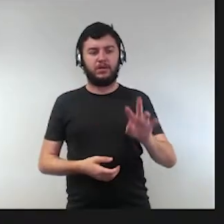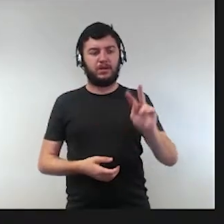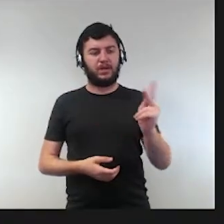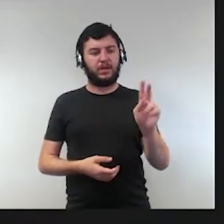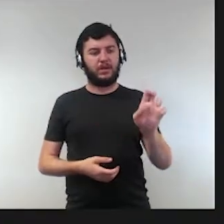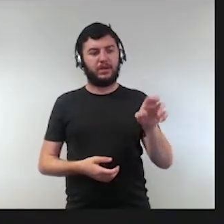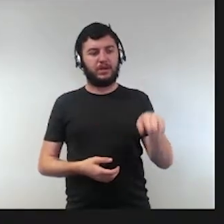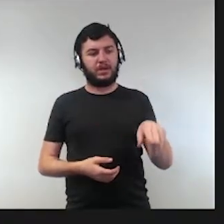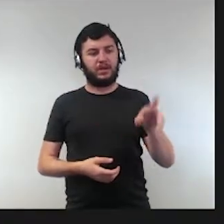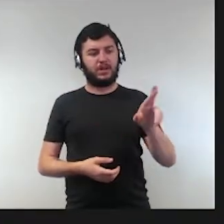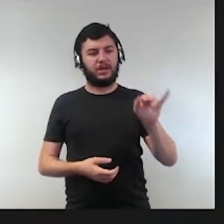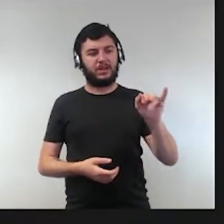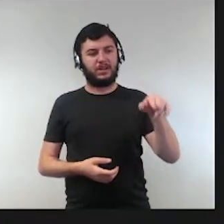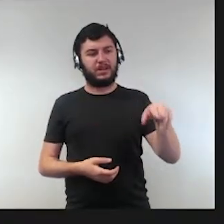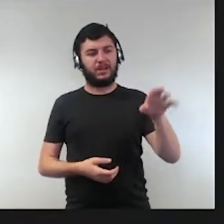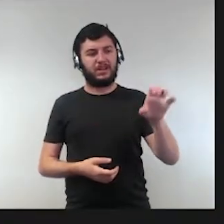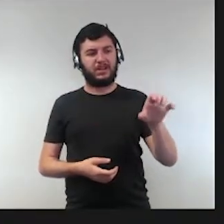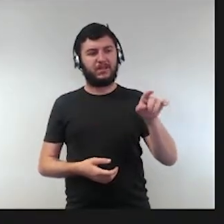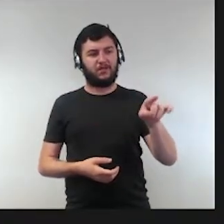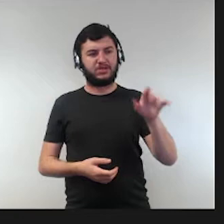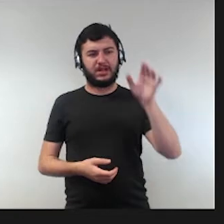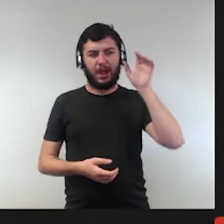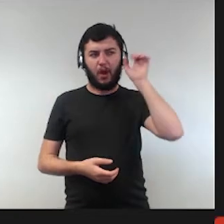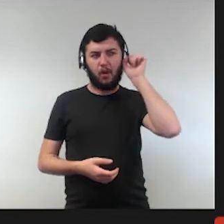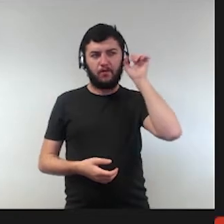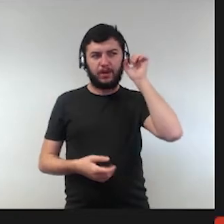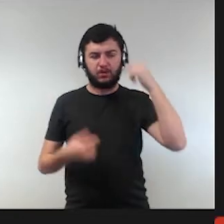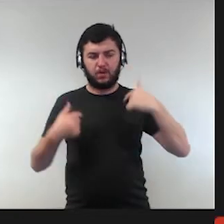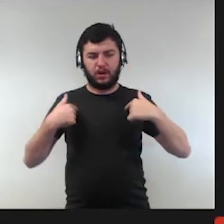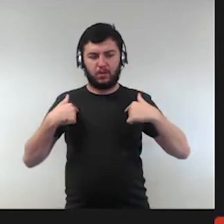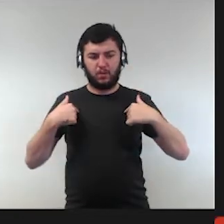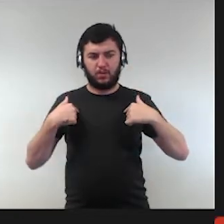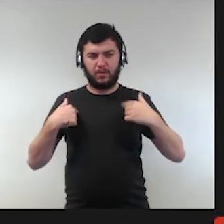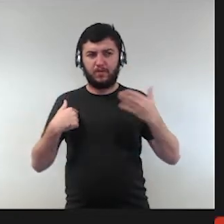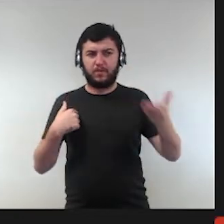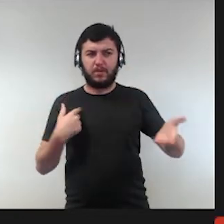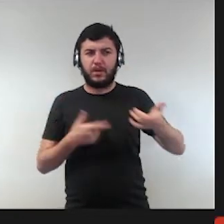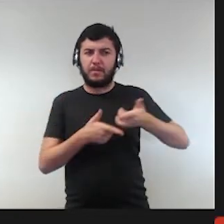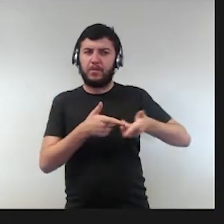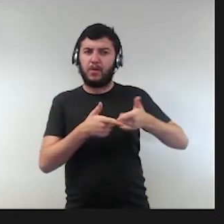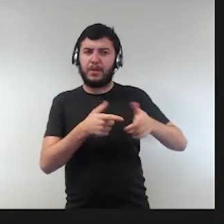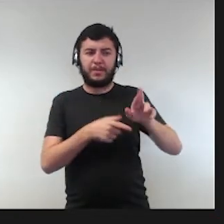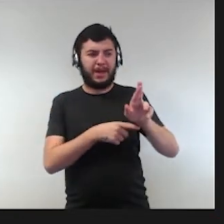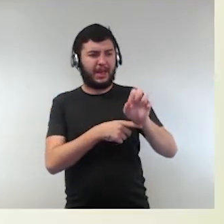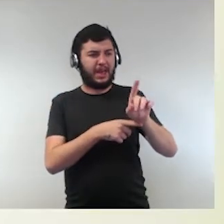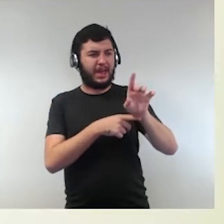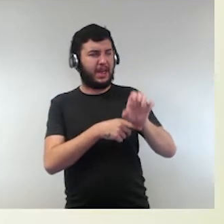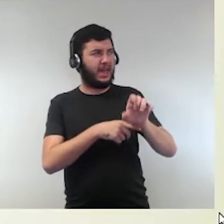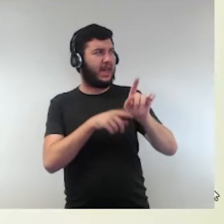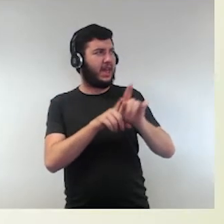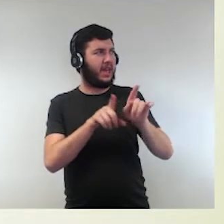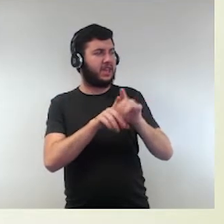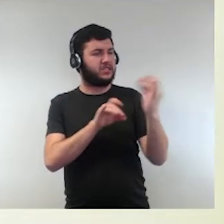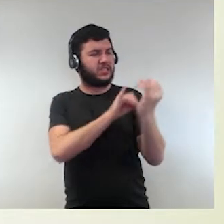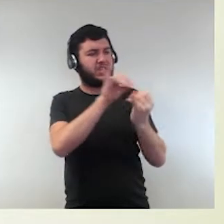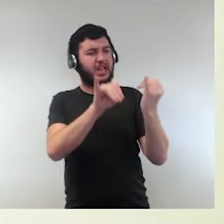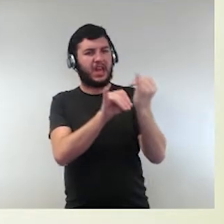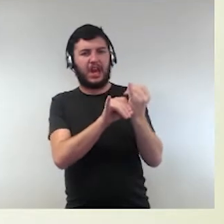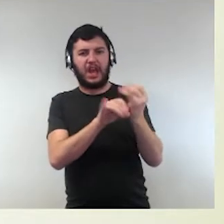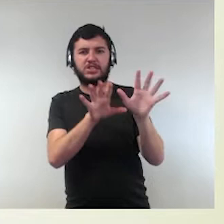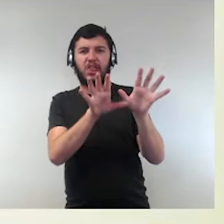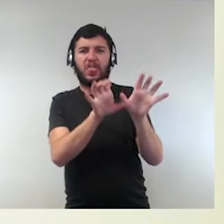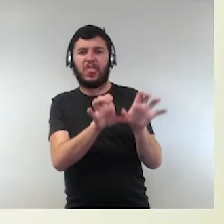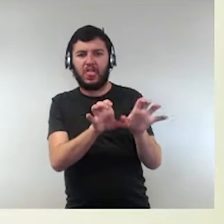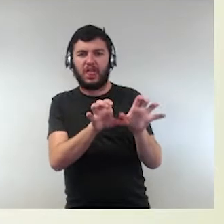Henrique, tá dando problema de conexão aí com você. Para a gente não perder a dinâmica, o tempo que você corrige aí